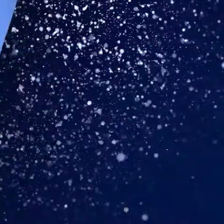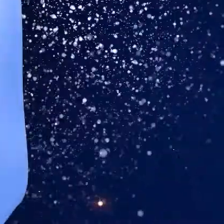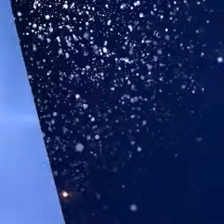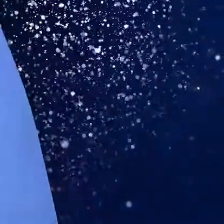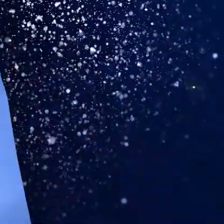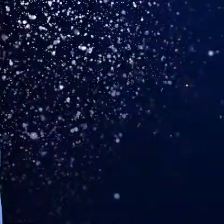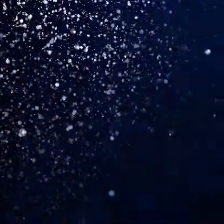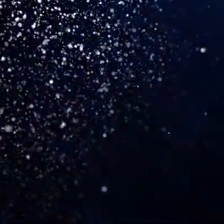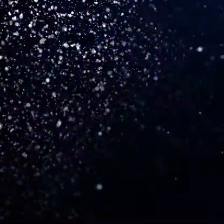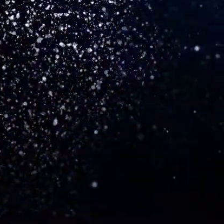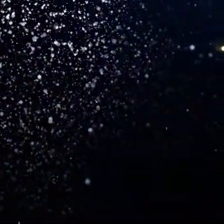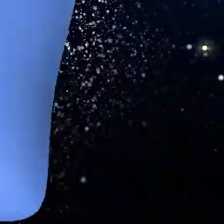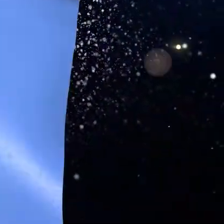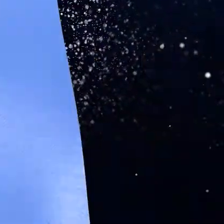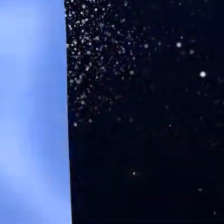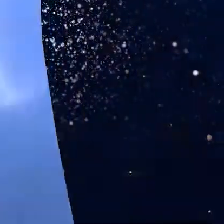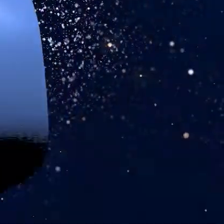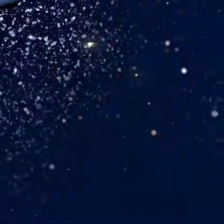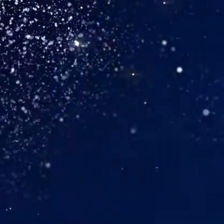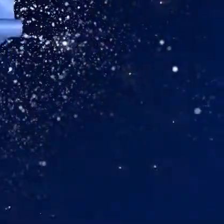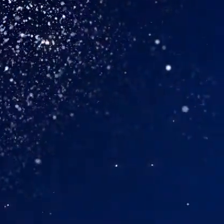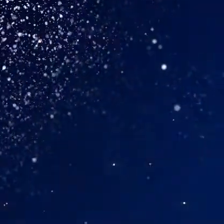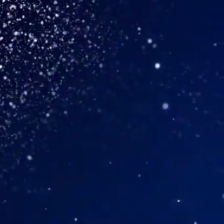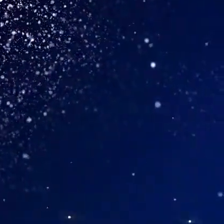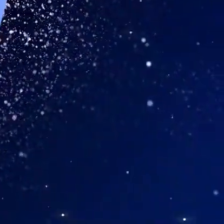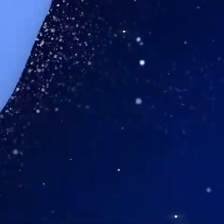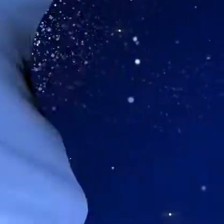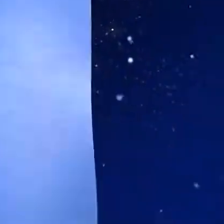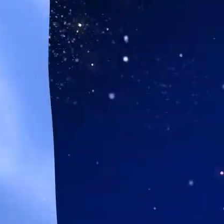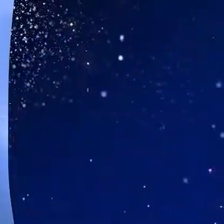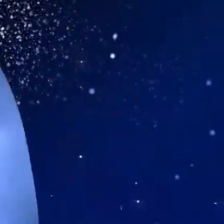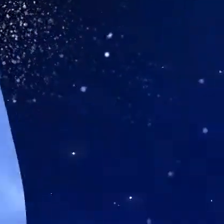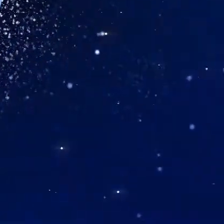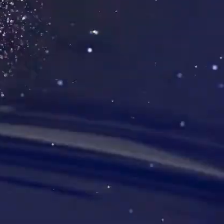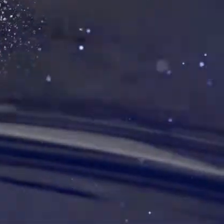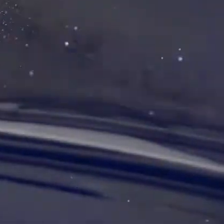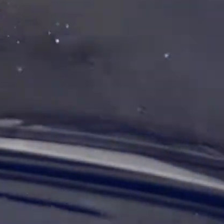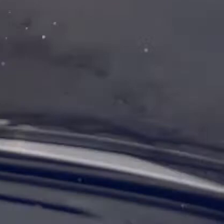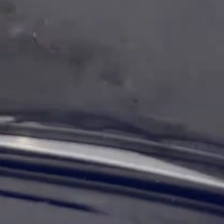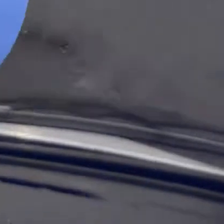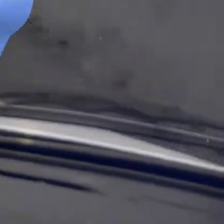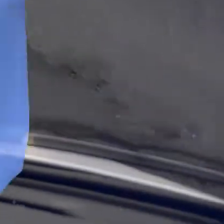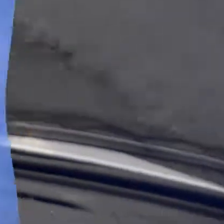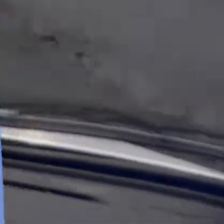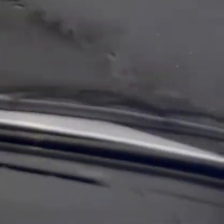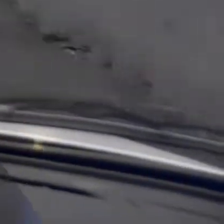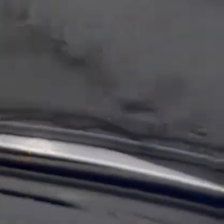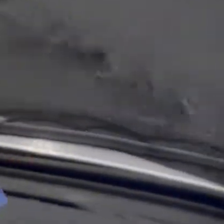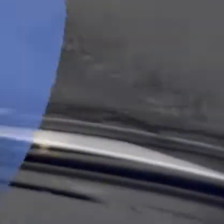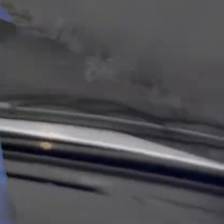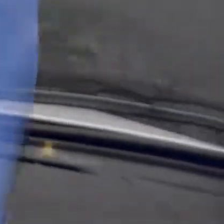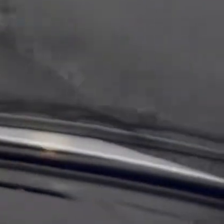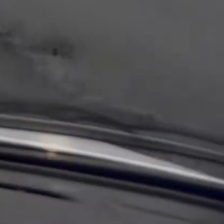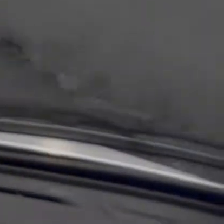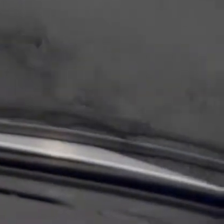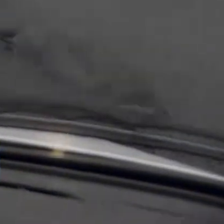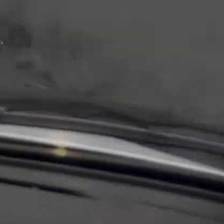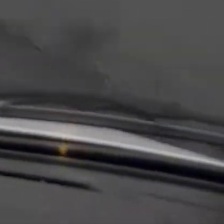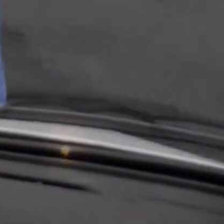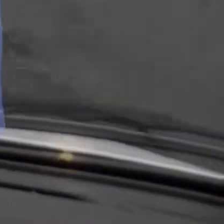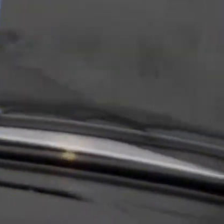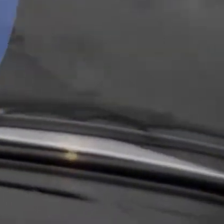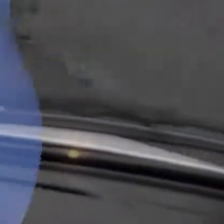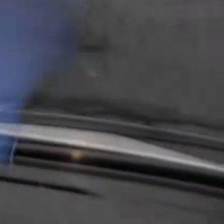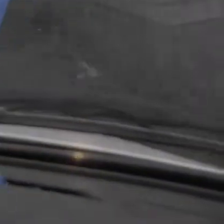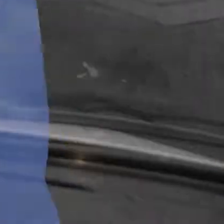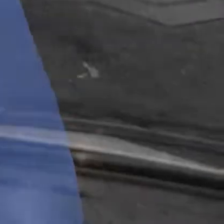Em seu breve governo, instituiu a bandeira, o hino e o brasão do estado. Pavimentou a rodovia entre Campo Grande e